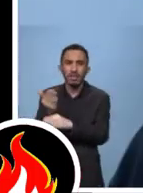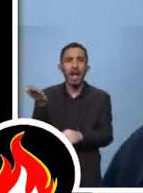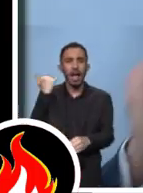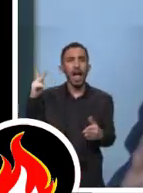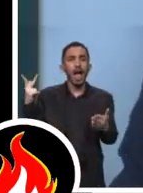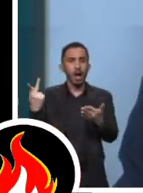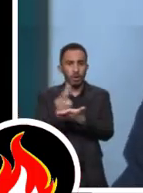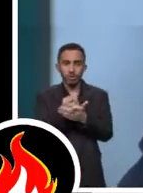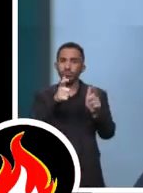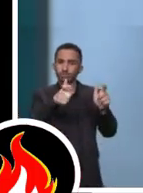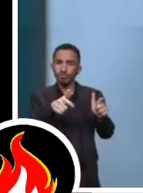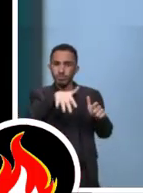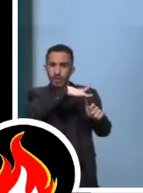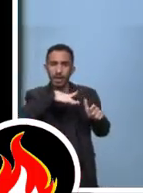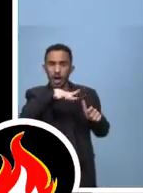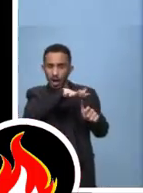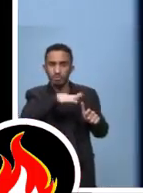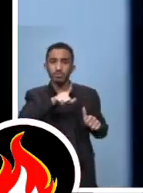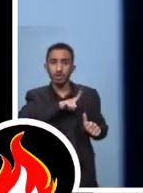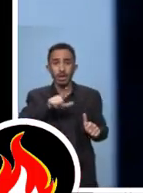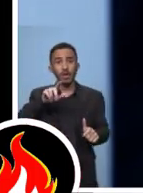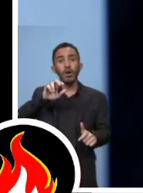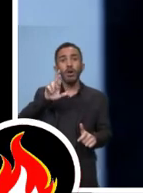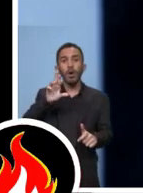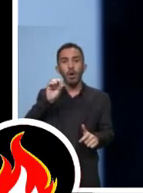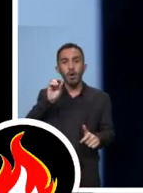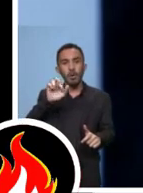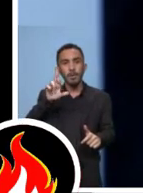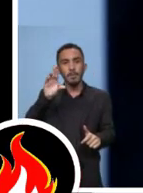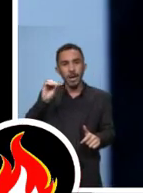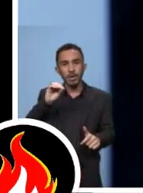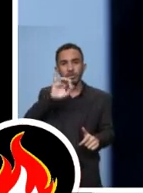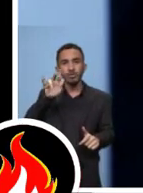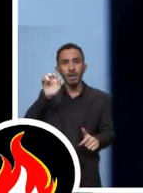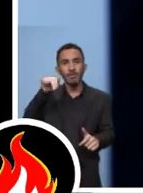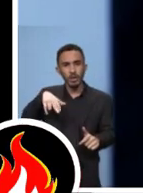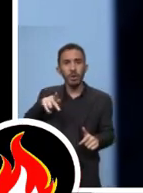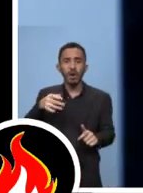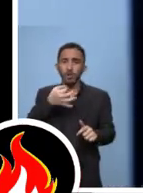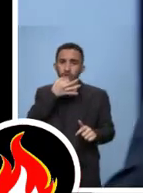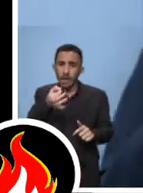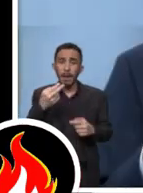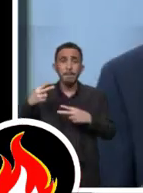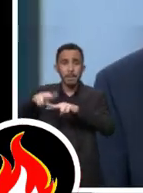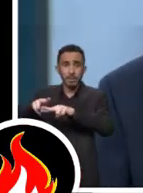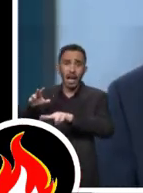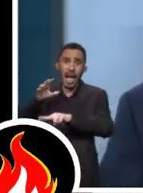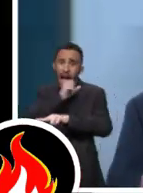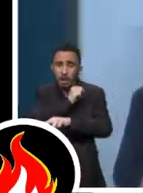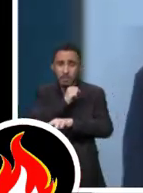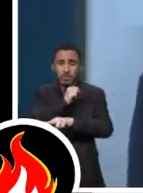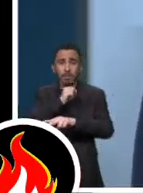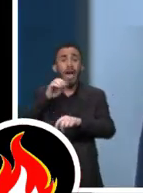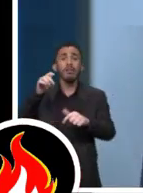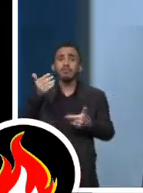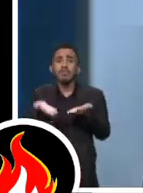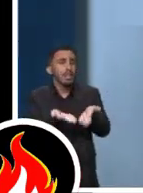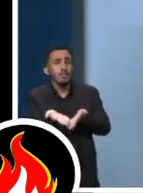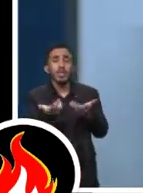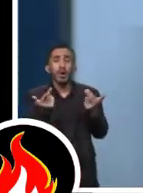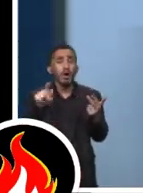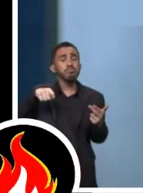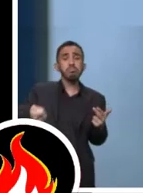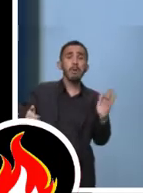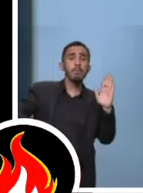lá em Levi Gasparian que o Roberto já fosse preso imediatamente e o tratamento pensado para ele é de bandido